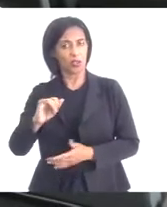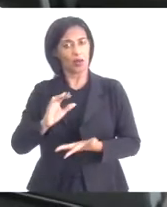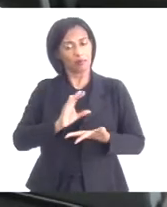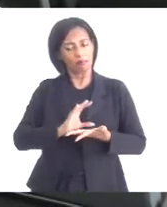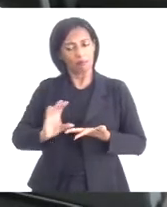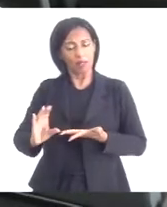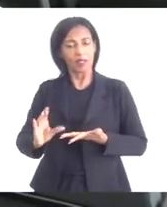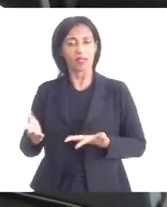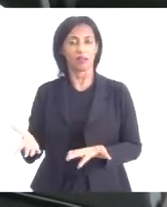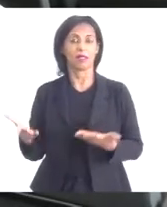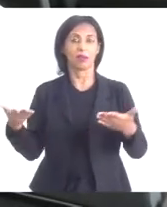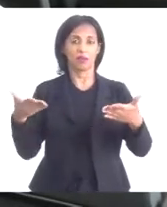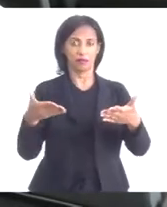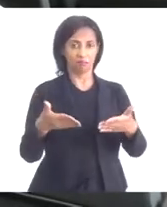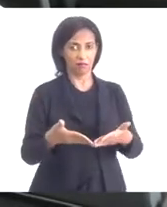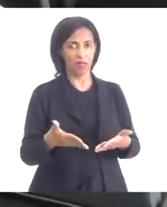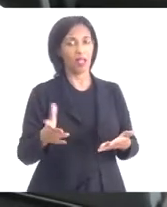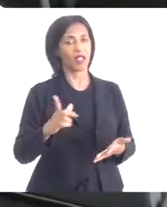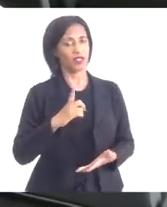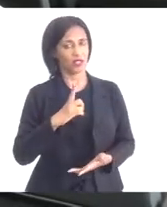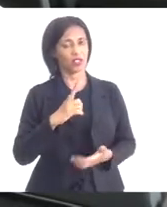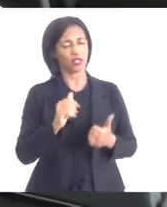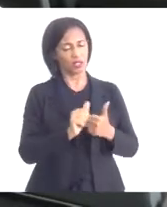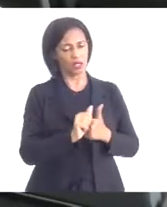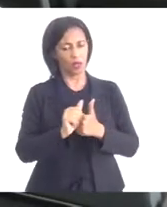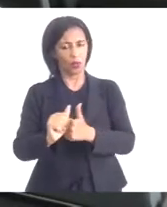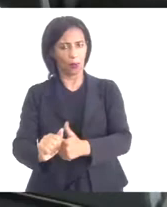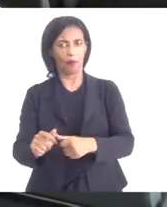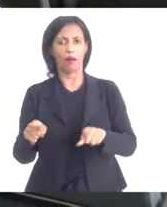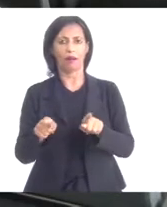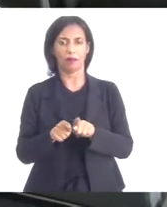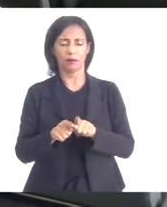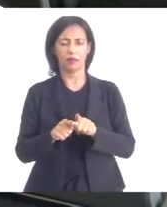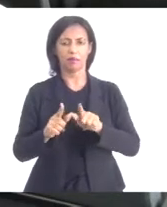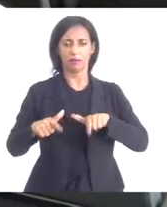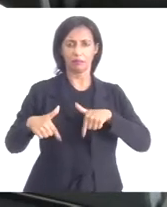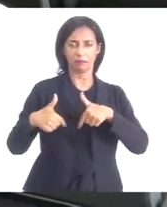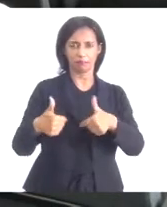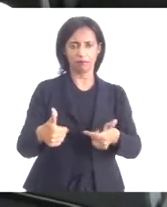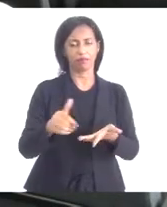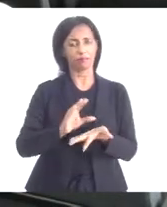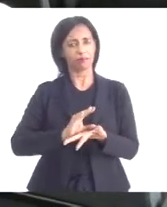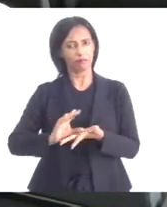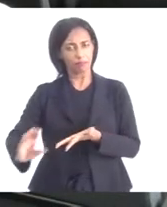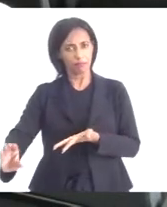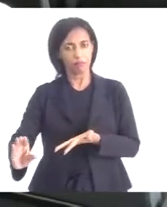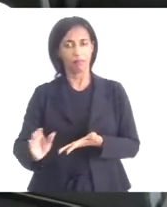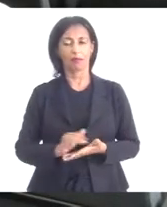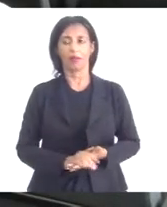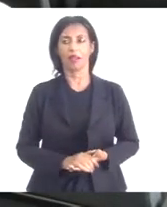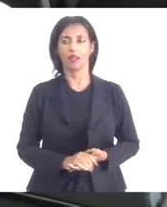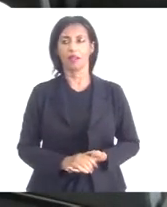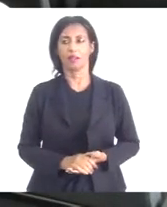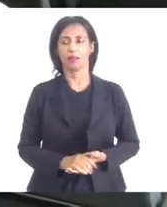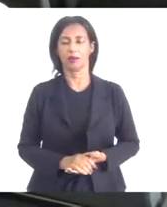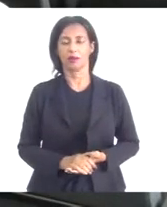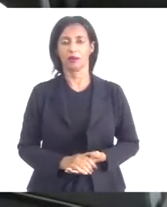agraciados Então nesse sentido a gente já tem acompanhado a execução desse recurso indo